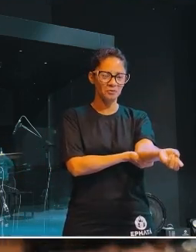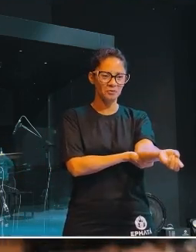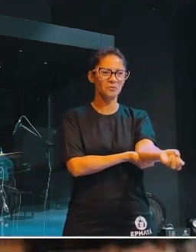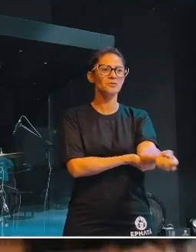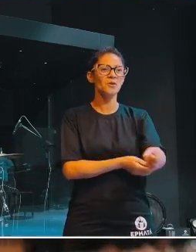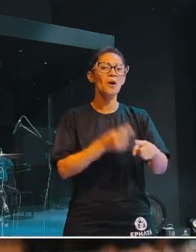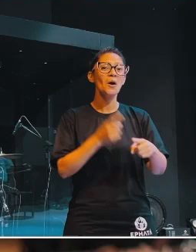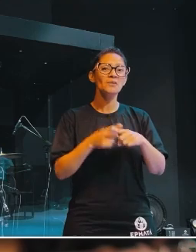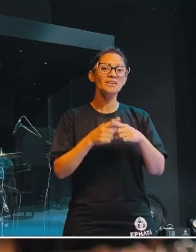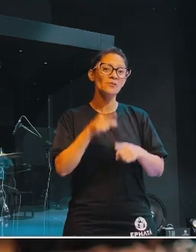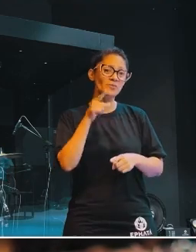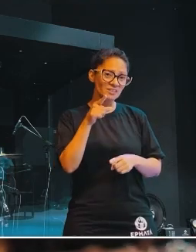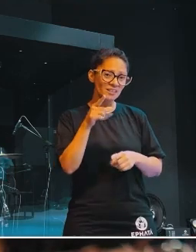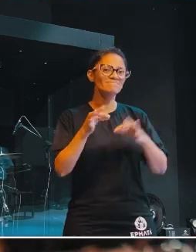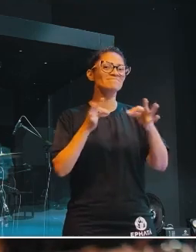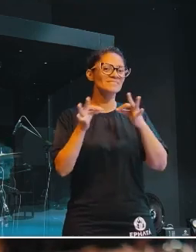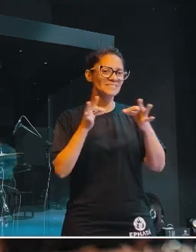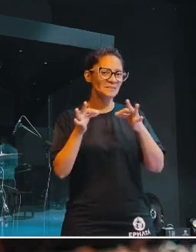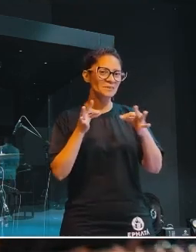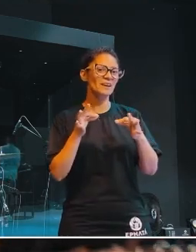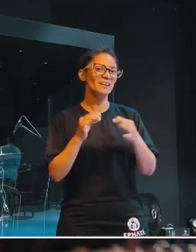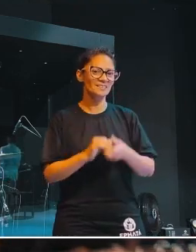porque você está preparado.